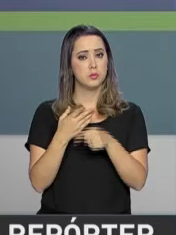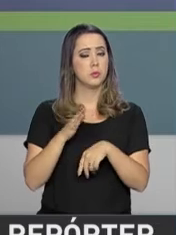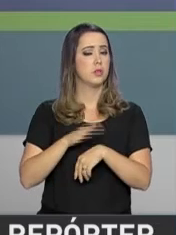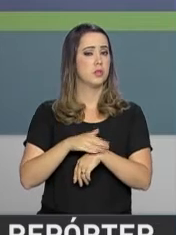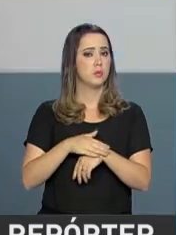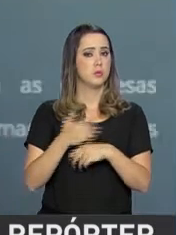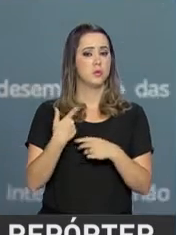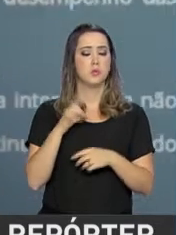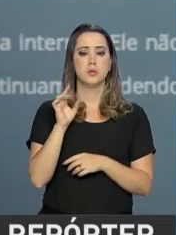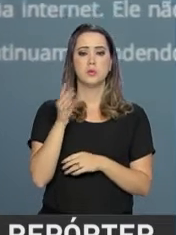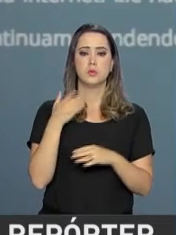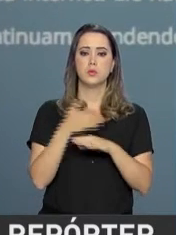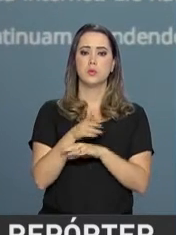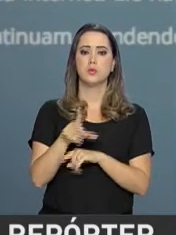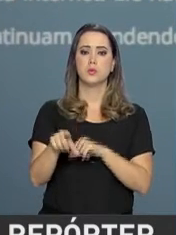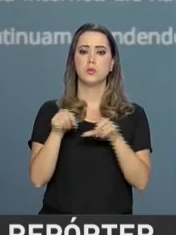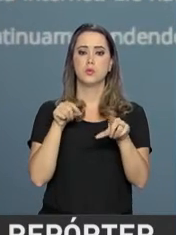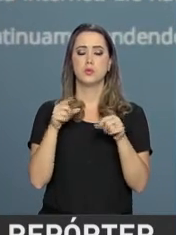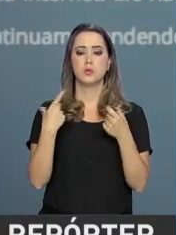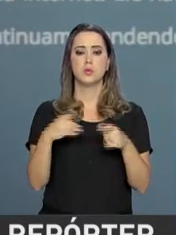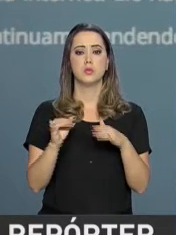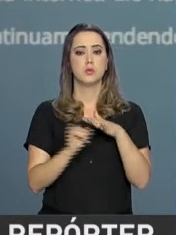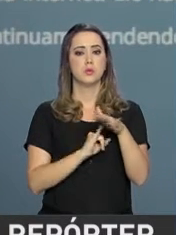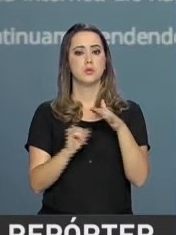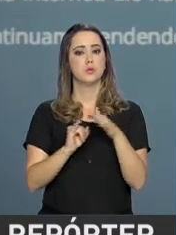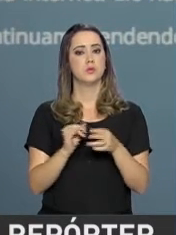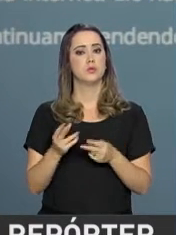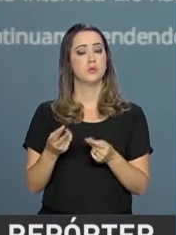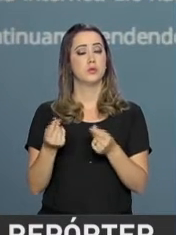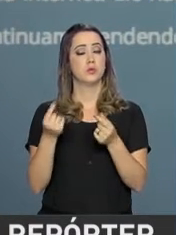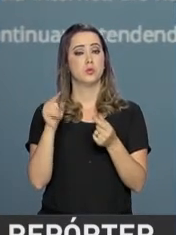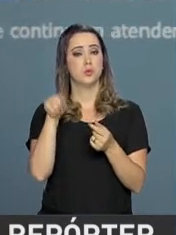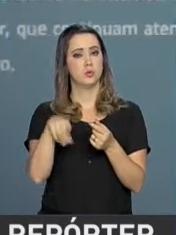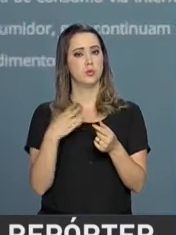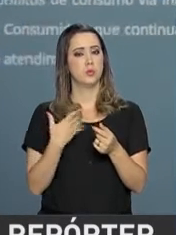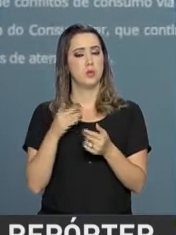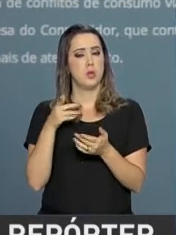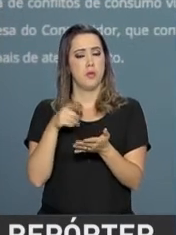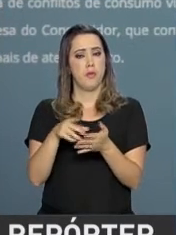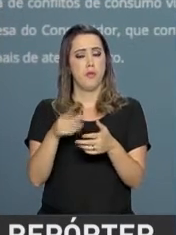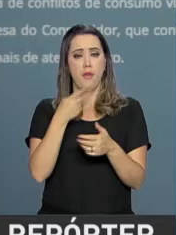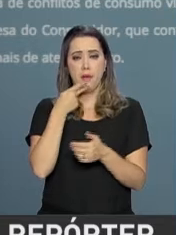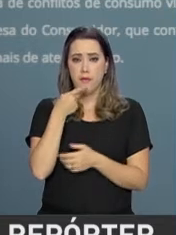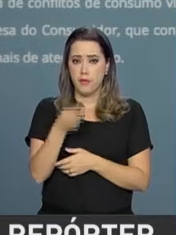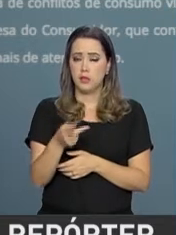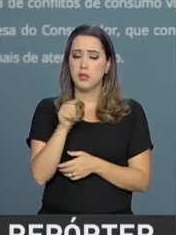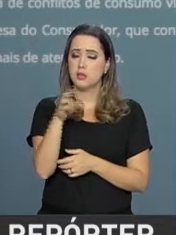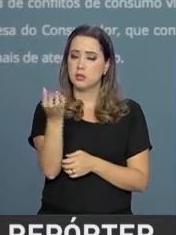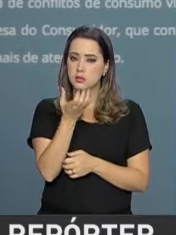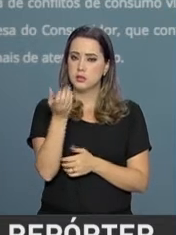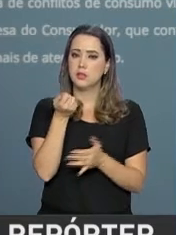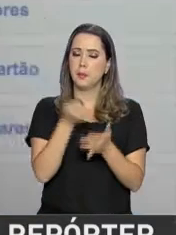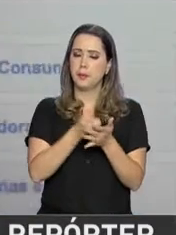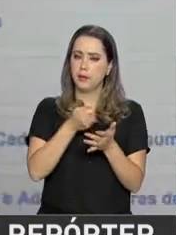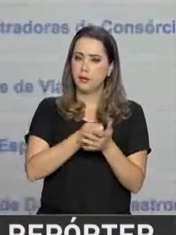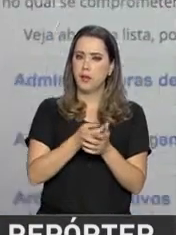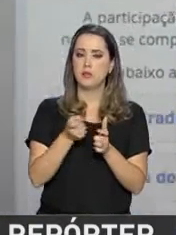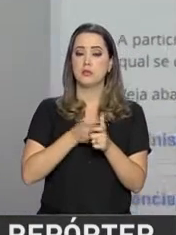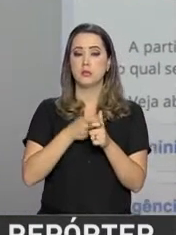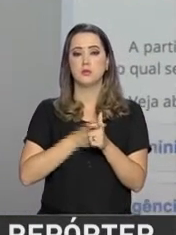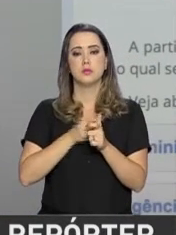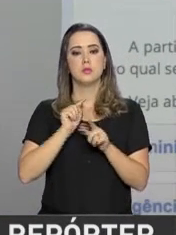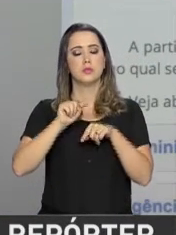etapa basta selecionar uma instituição financeira é cadastrada e formalizar a solicitação de renegociação de débitos